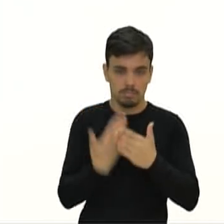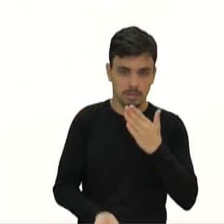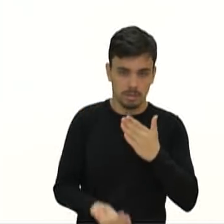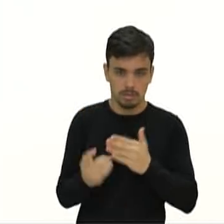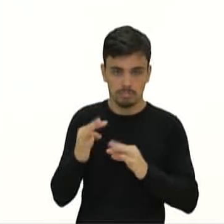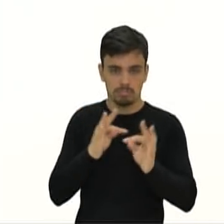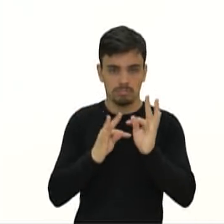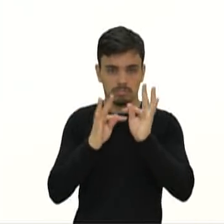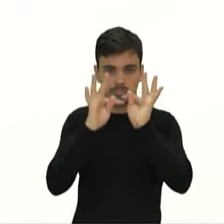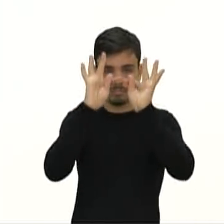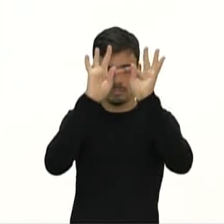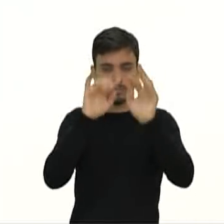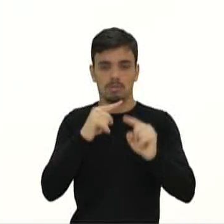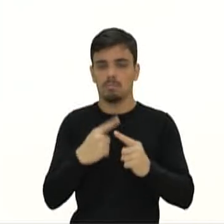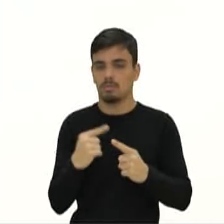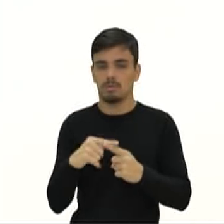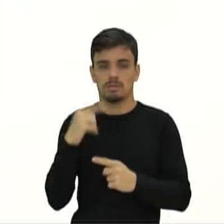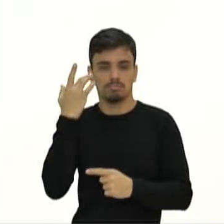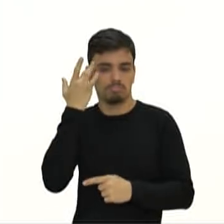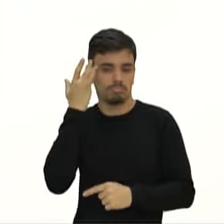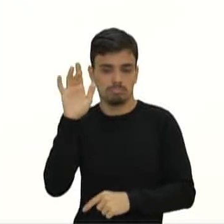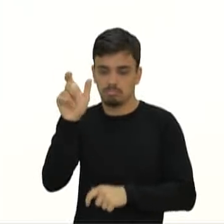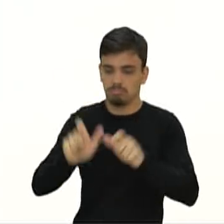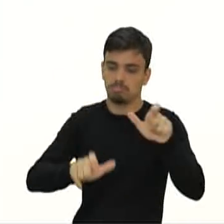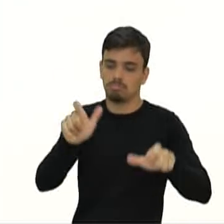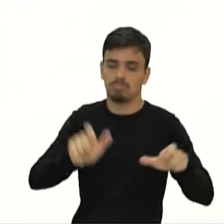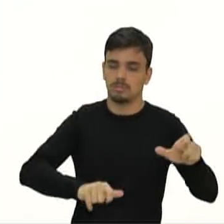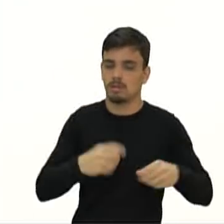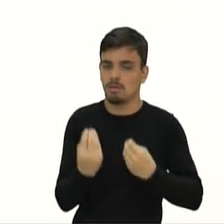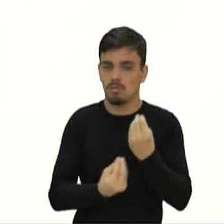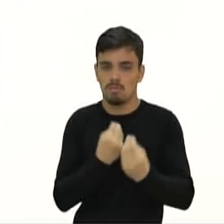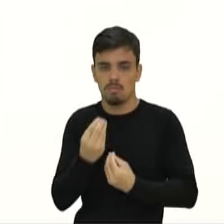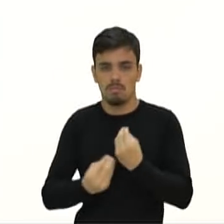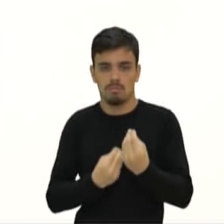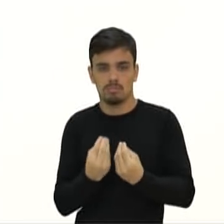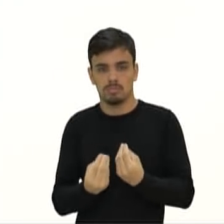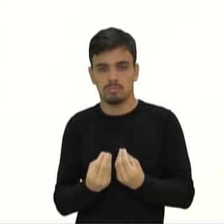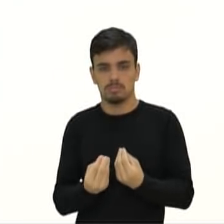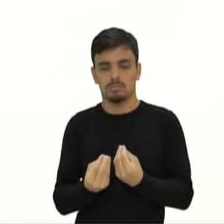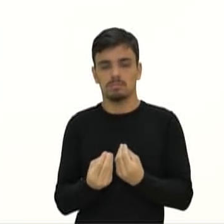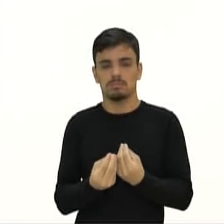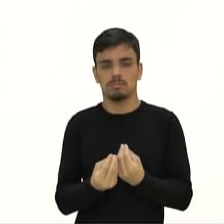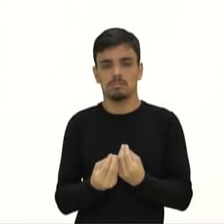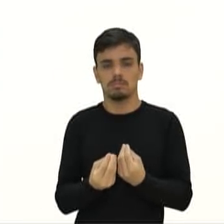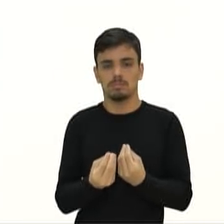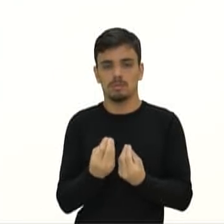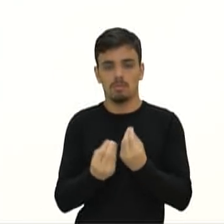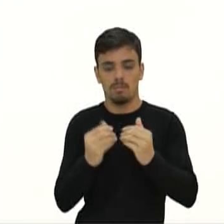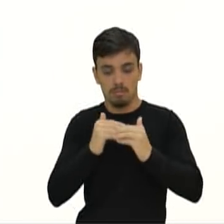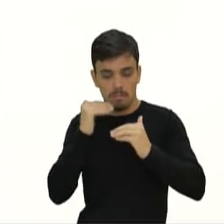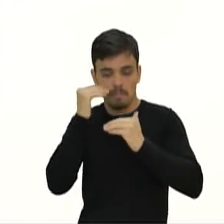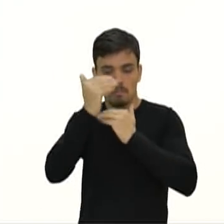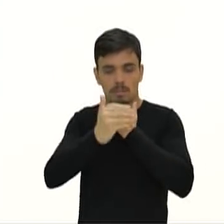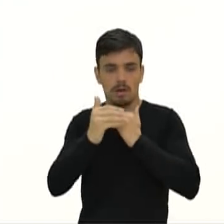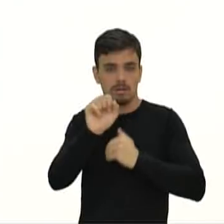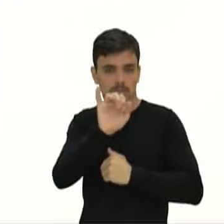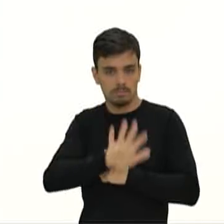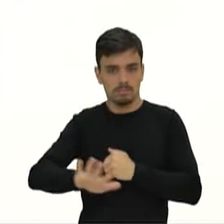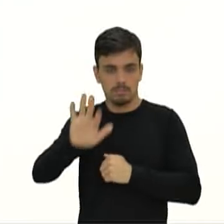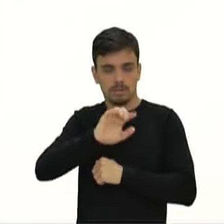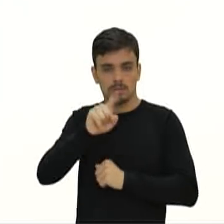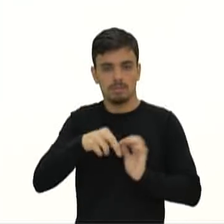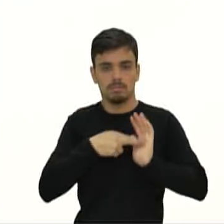essa tecnologia. Ninguém sabia como que tinha ocorrido necessariamente em tempos mais avançados, tanto que a imagem é